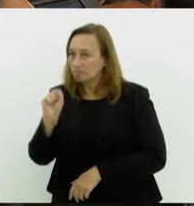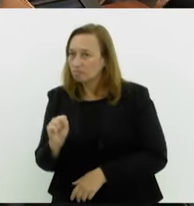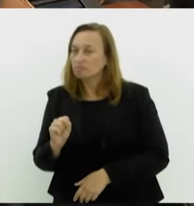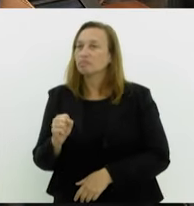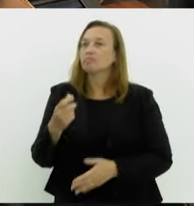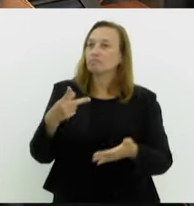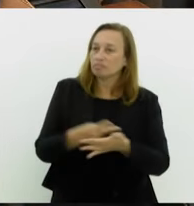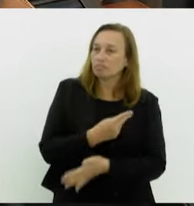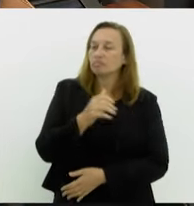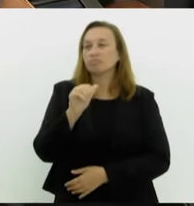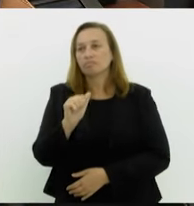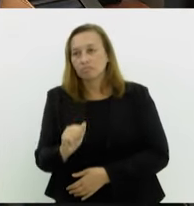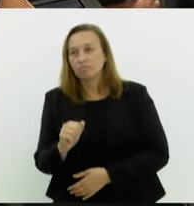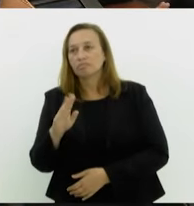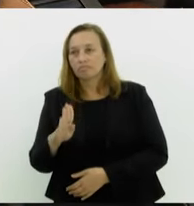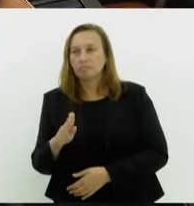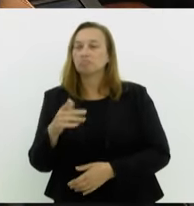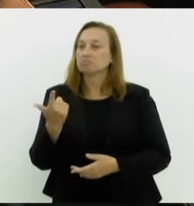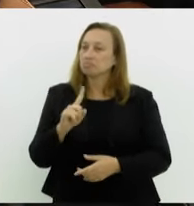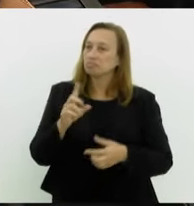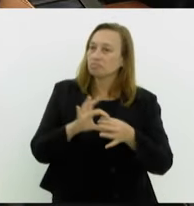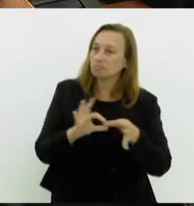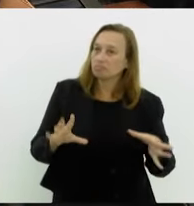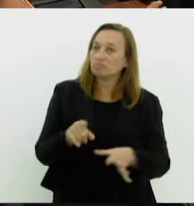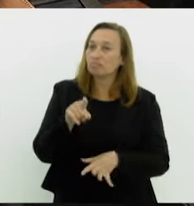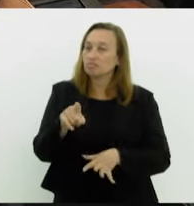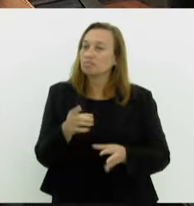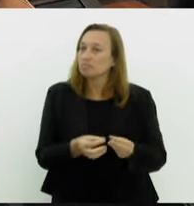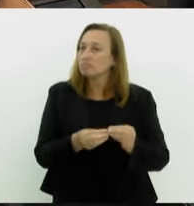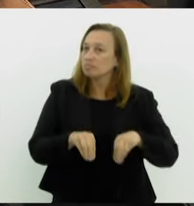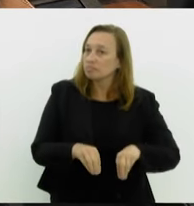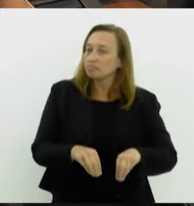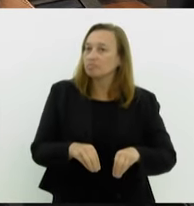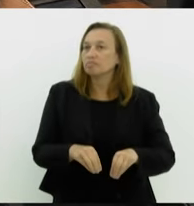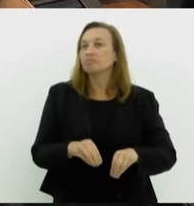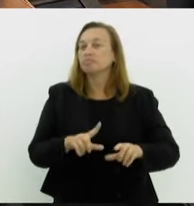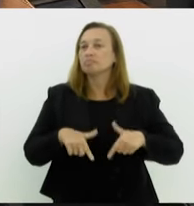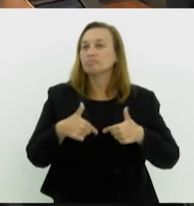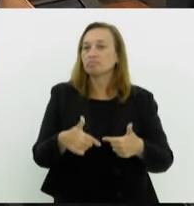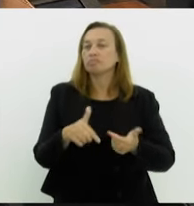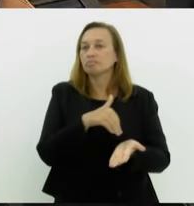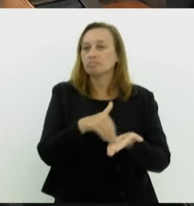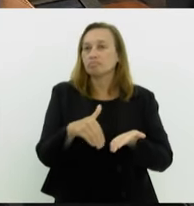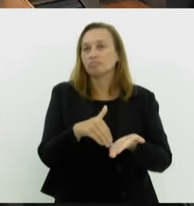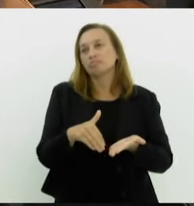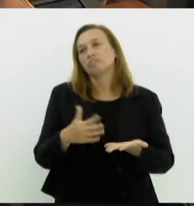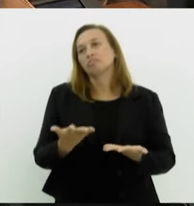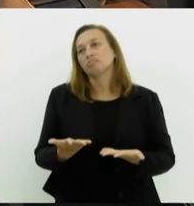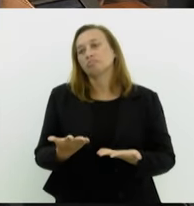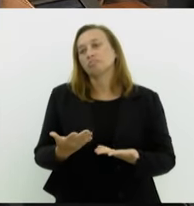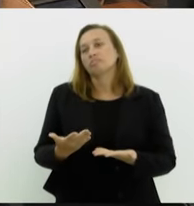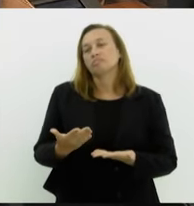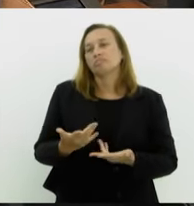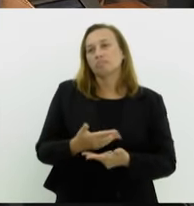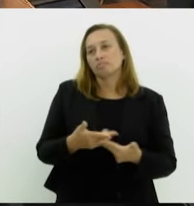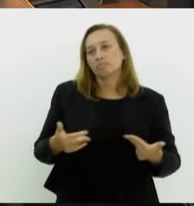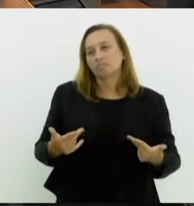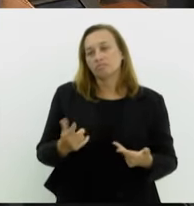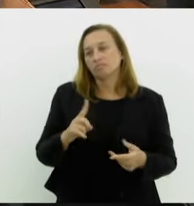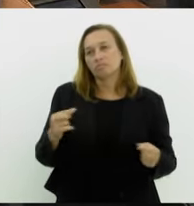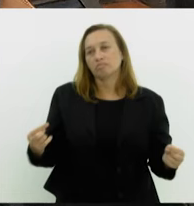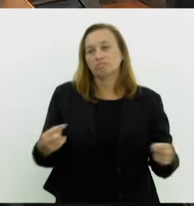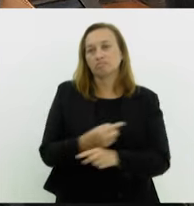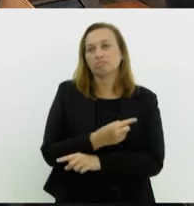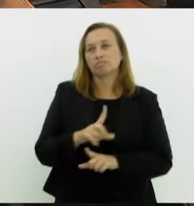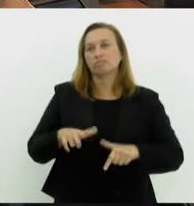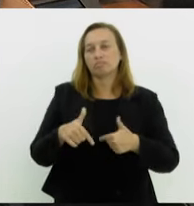aconteceu isso tal tal não deixa porque isso vai macular a ação da secretaria que muito que na maioria das vezes não tem nada a ver